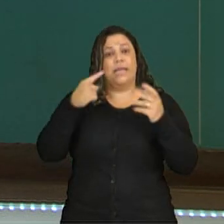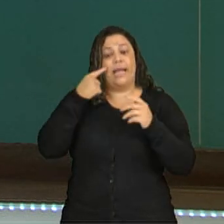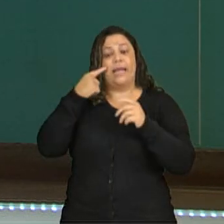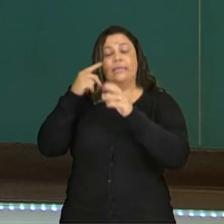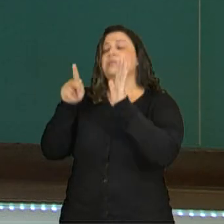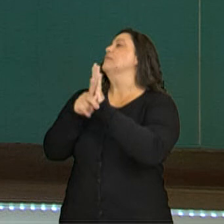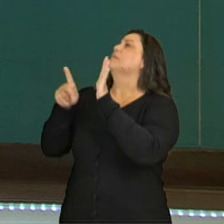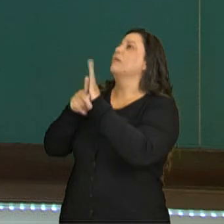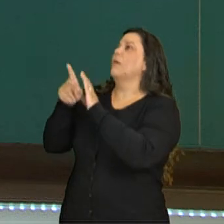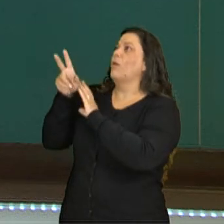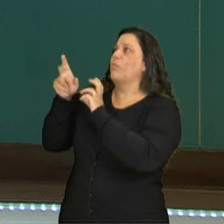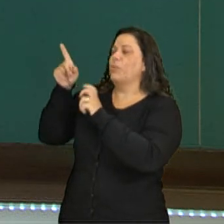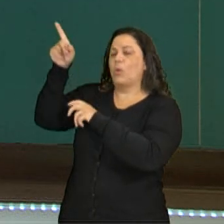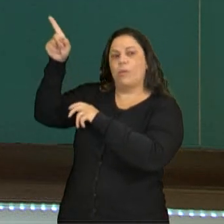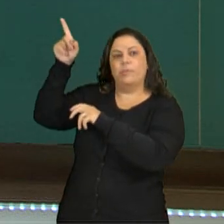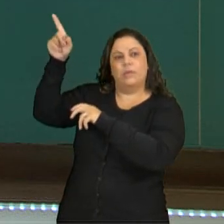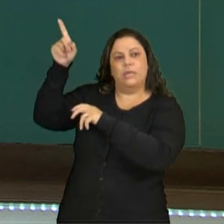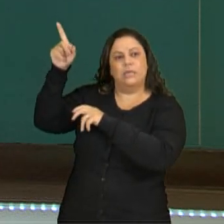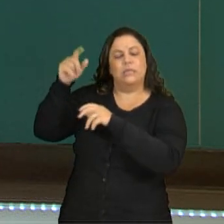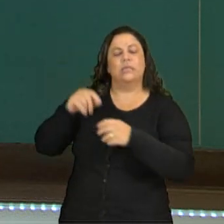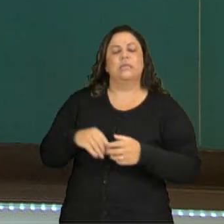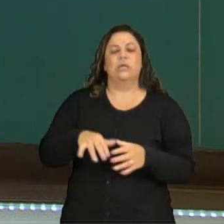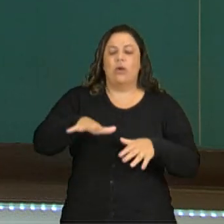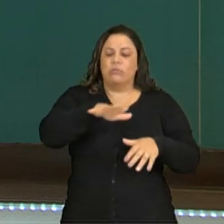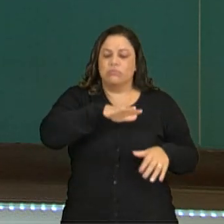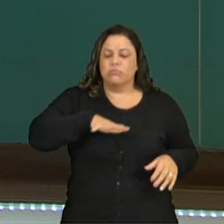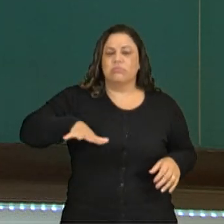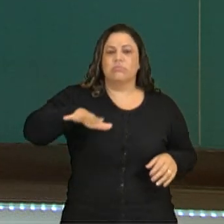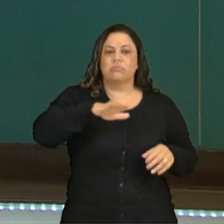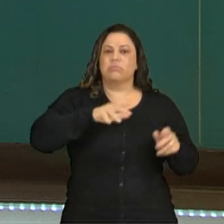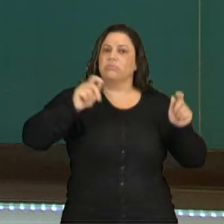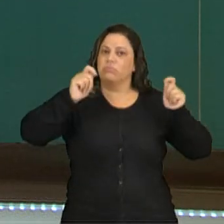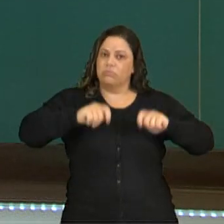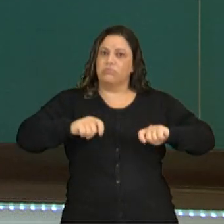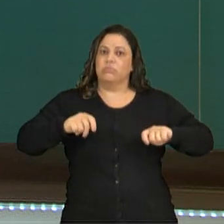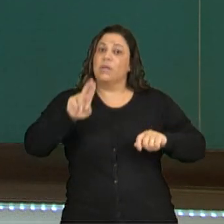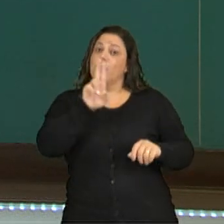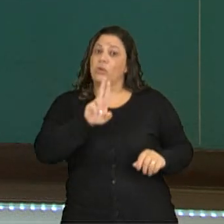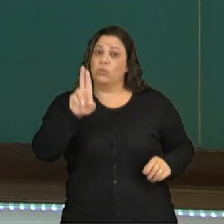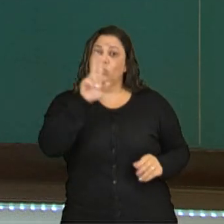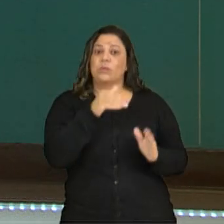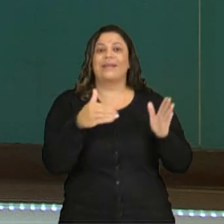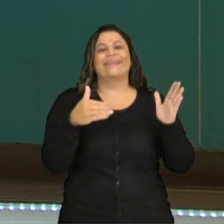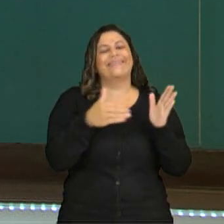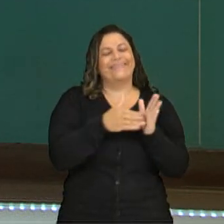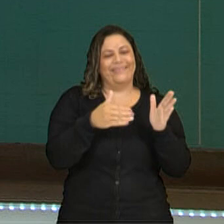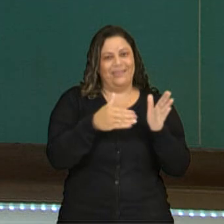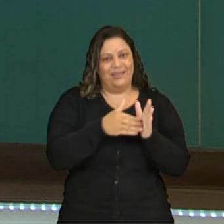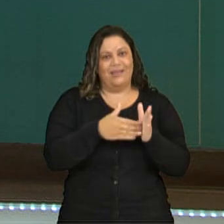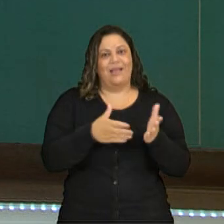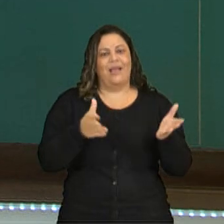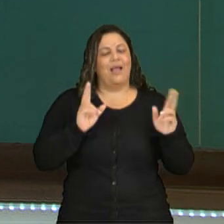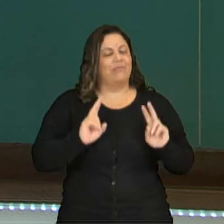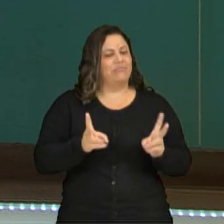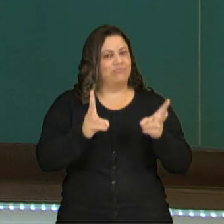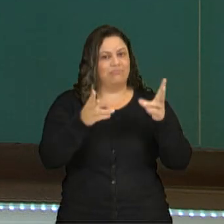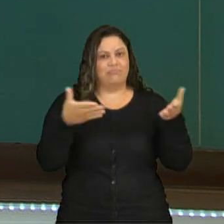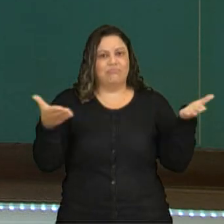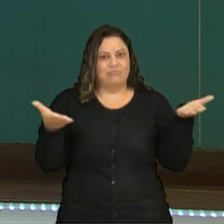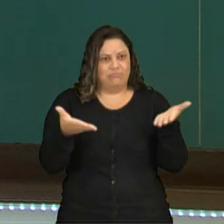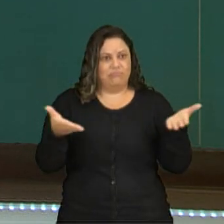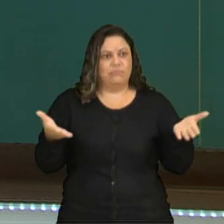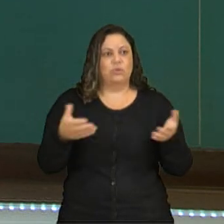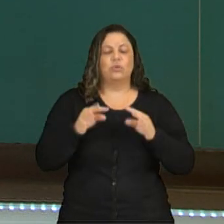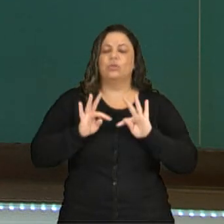sistema de células e torres, ele é utilizado, é ele que ainda está em uso, tá?